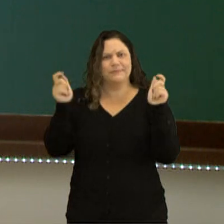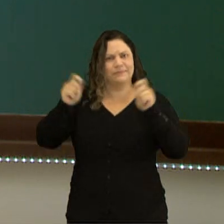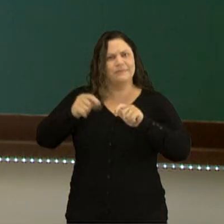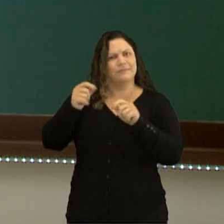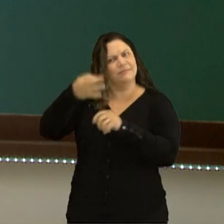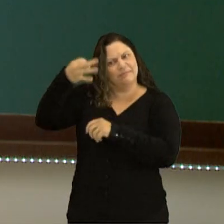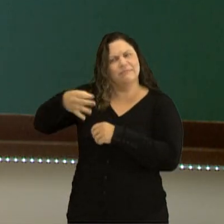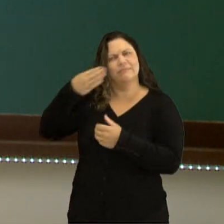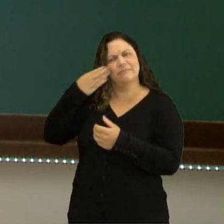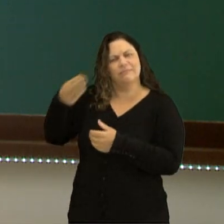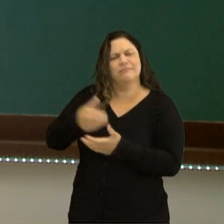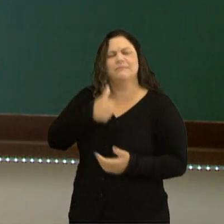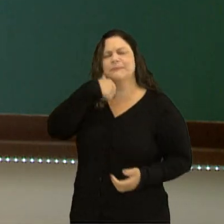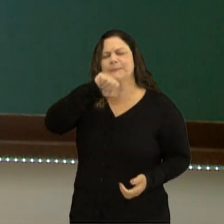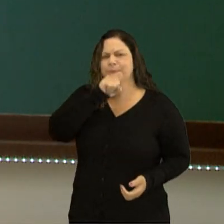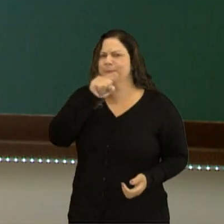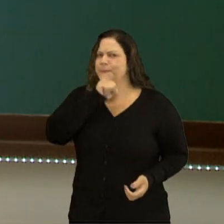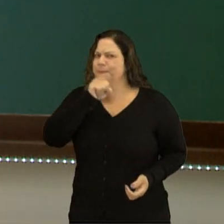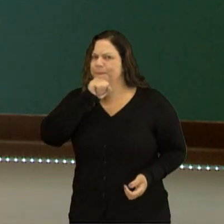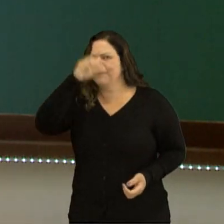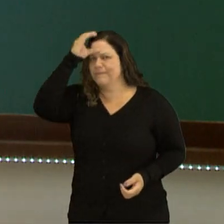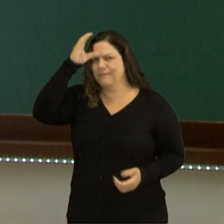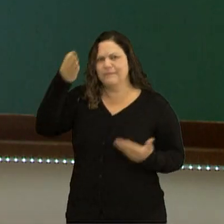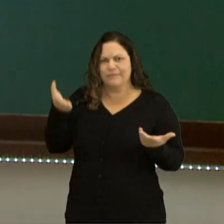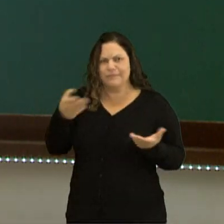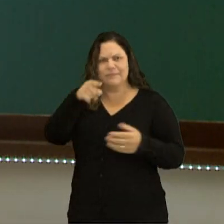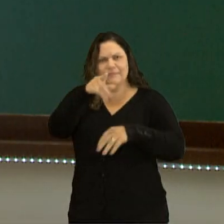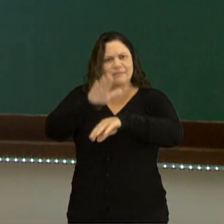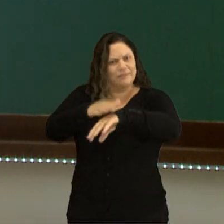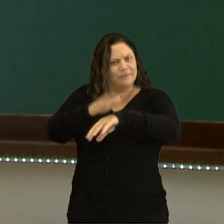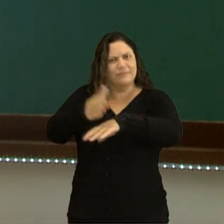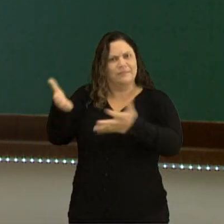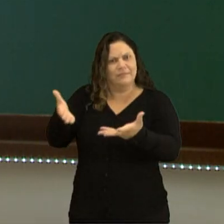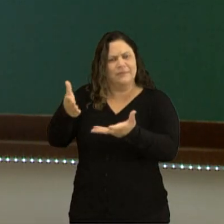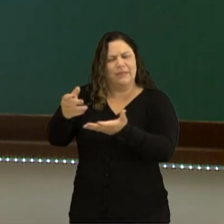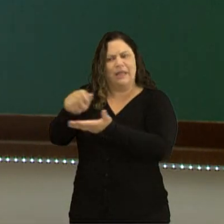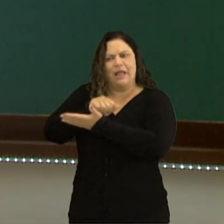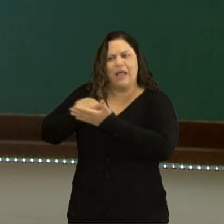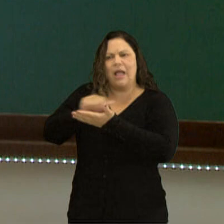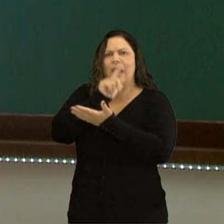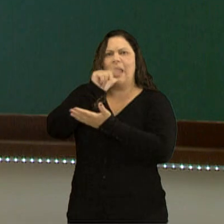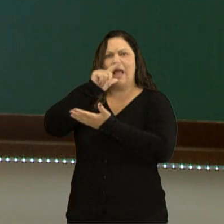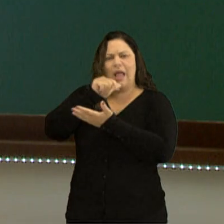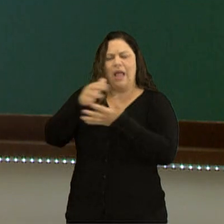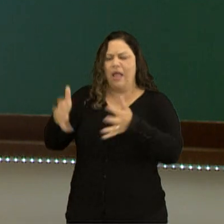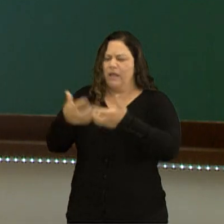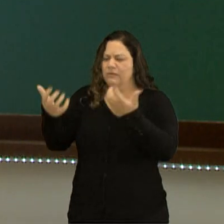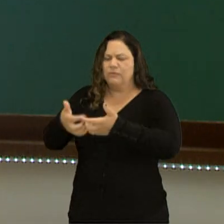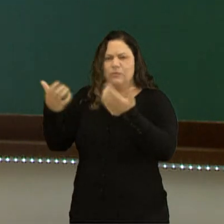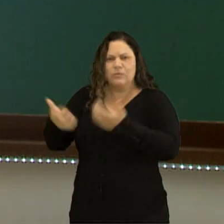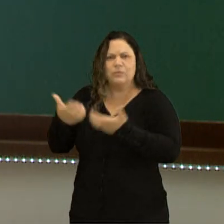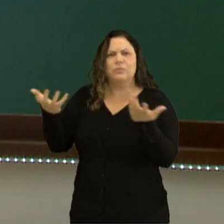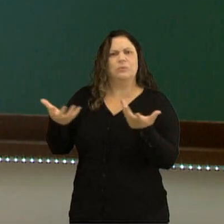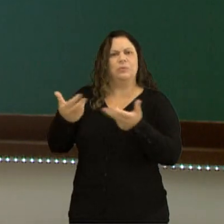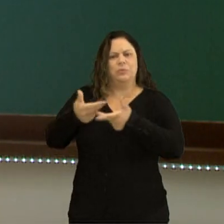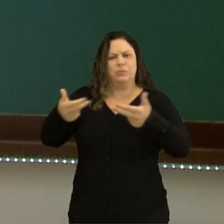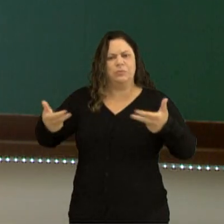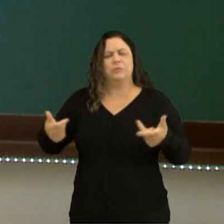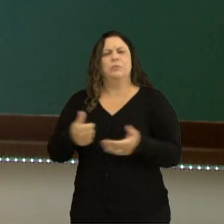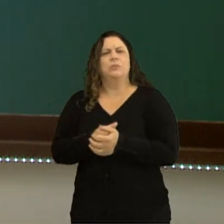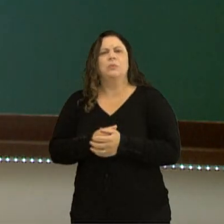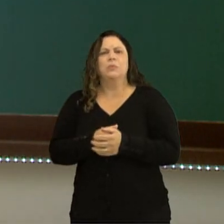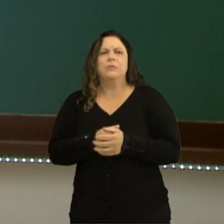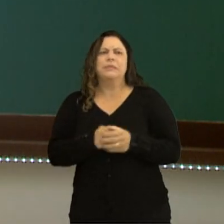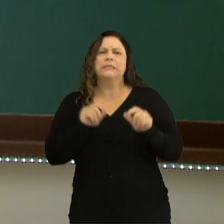a mãe, a avó, a tia e você mesmo, né? Lavar as verduras, os legumes.